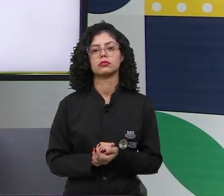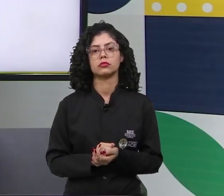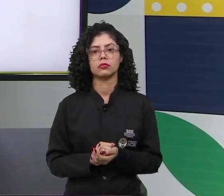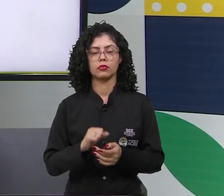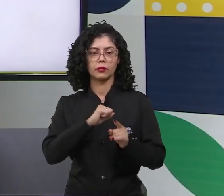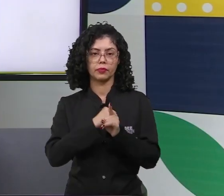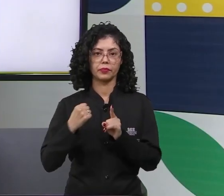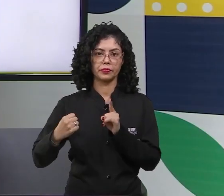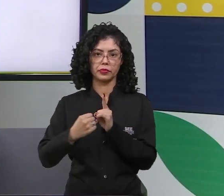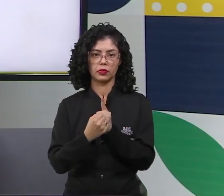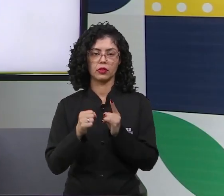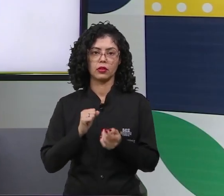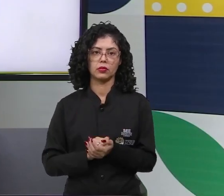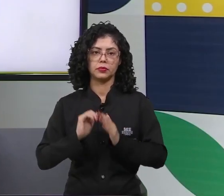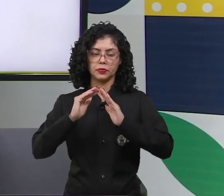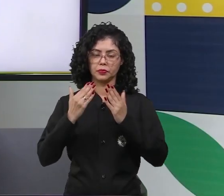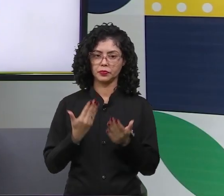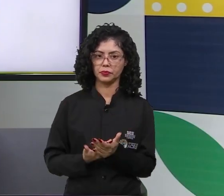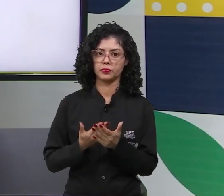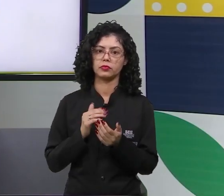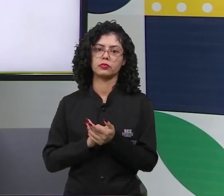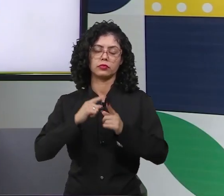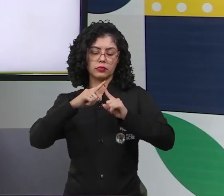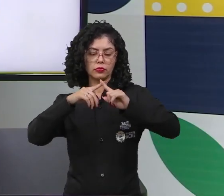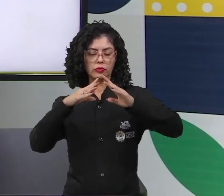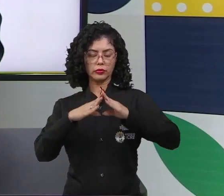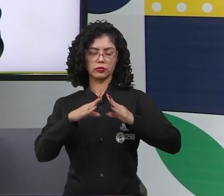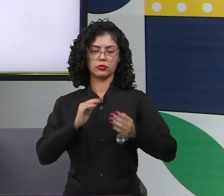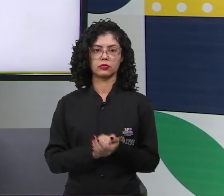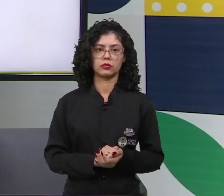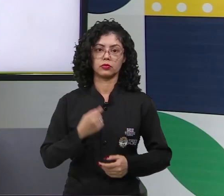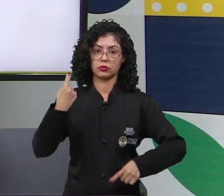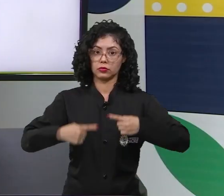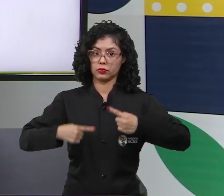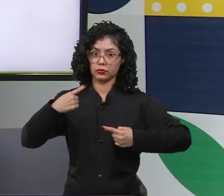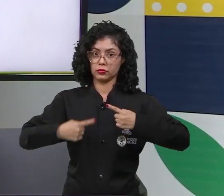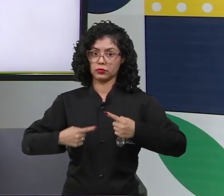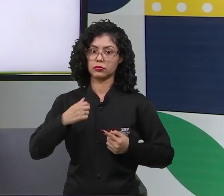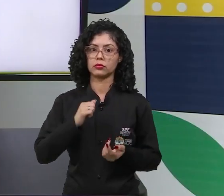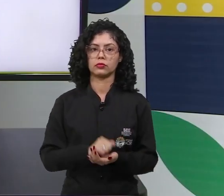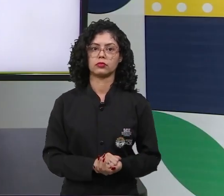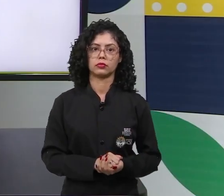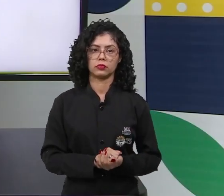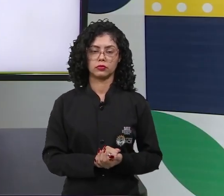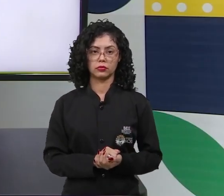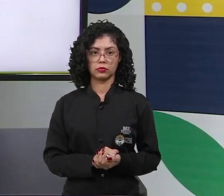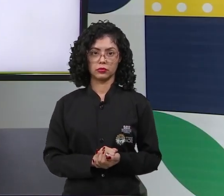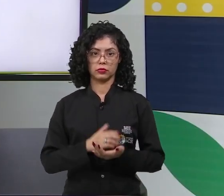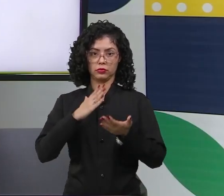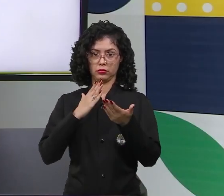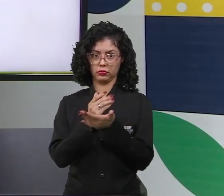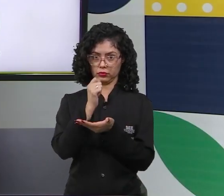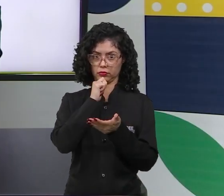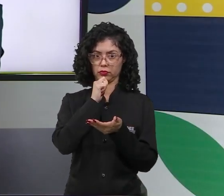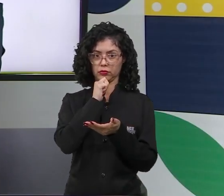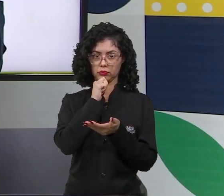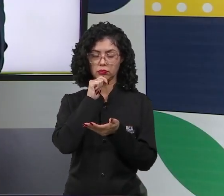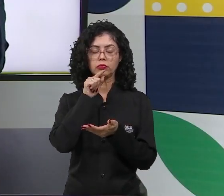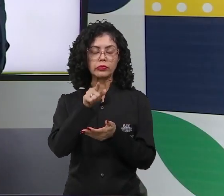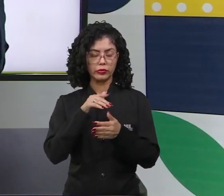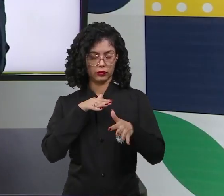As sociedades, as escolas, as igrejas, os políticos tomaram de conta